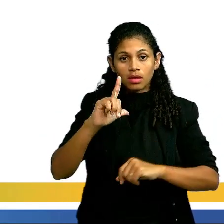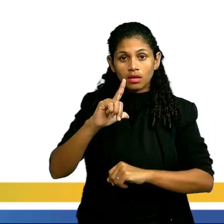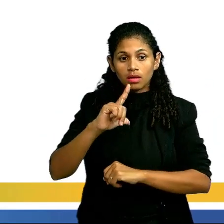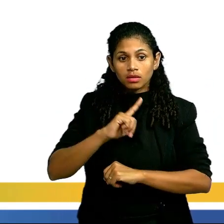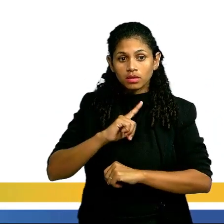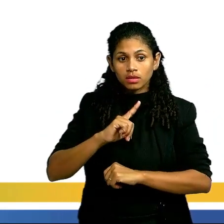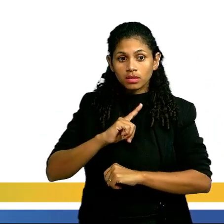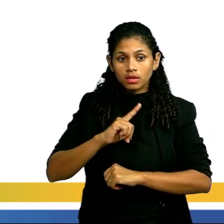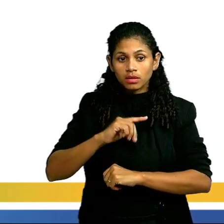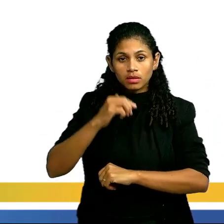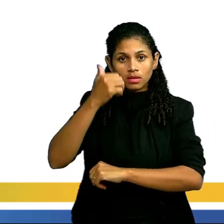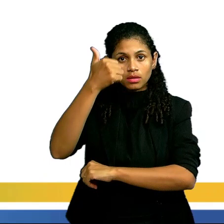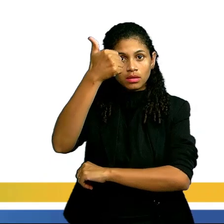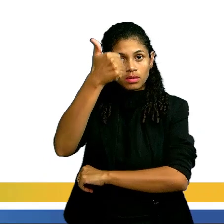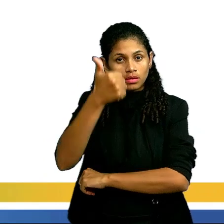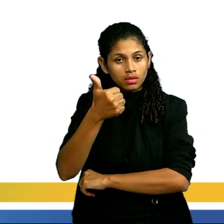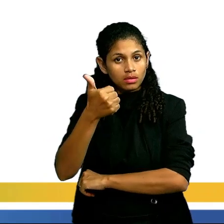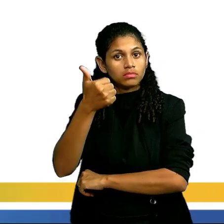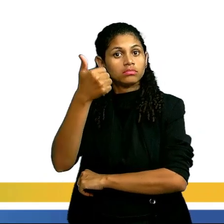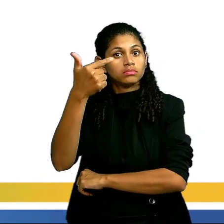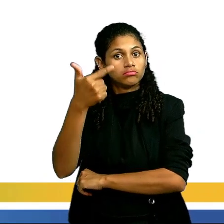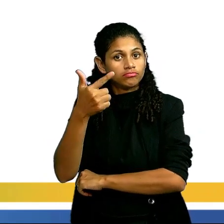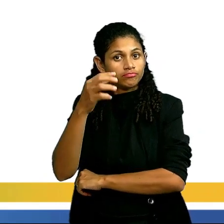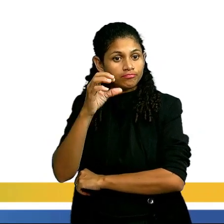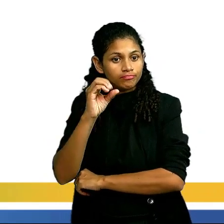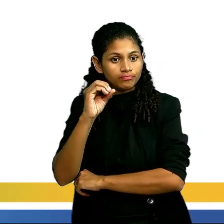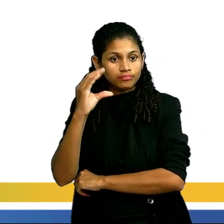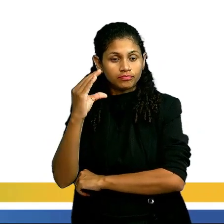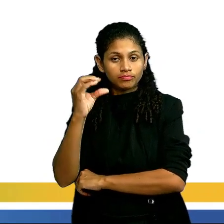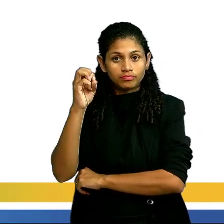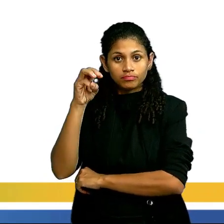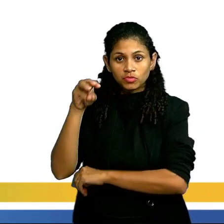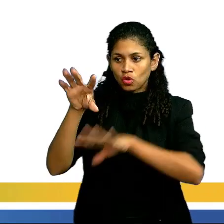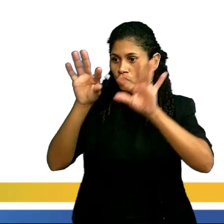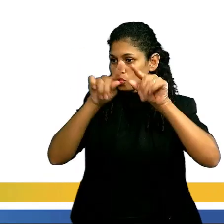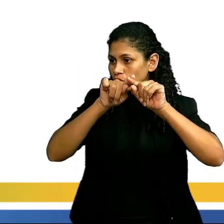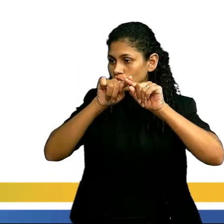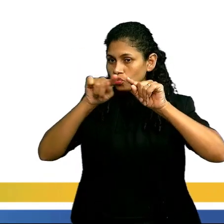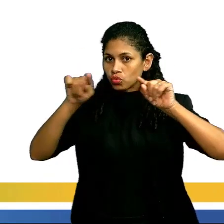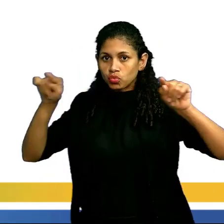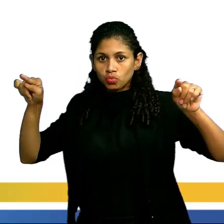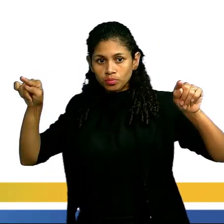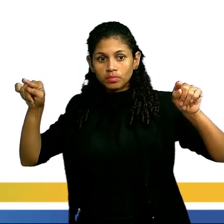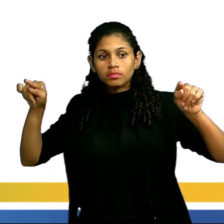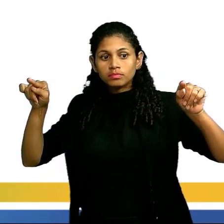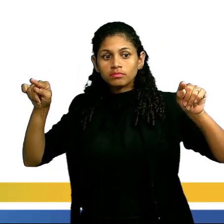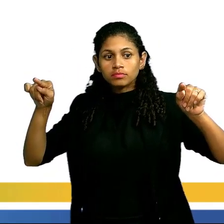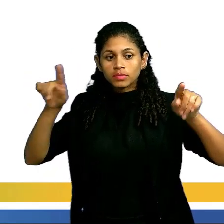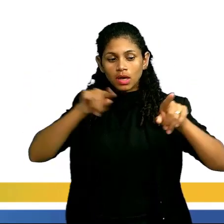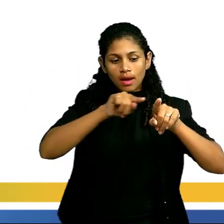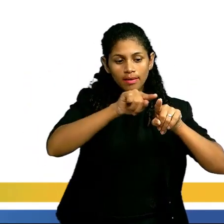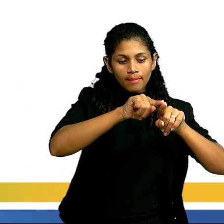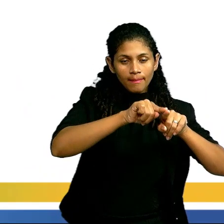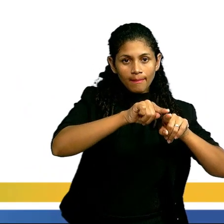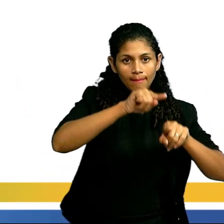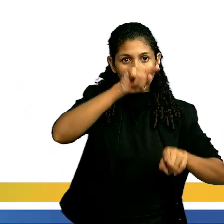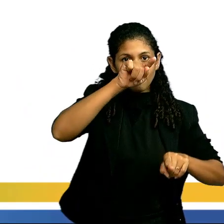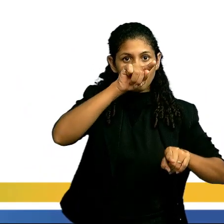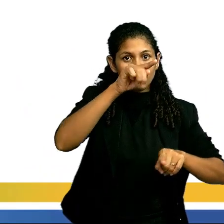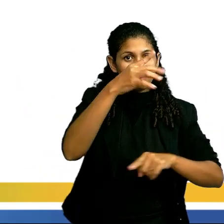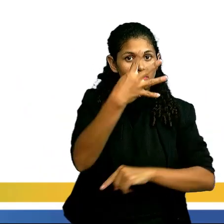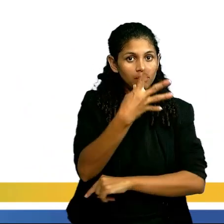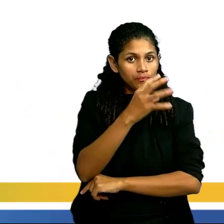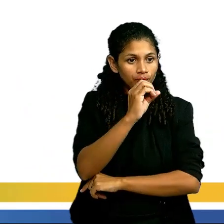centímetros em cima, o tamanho dela todo, tá? A largura, 40 centímetros. E podemos observar